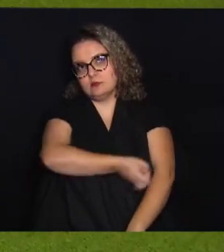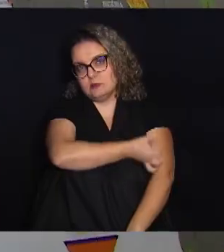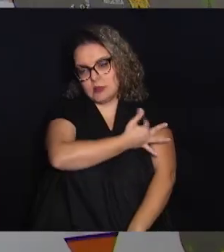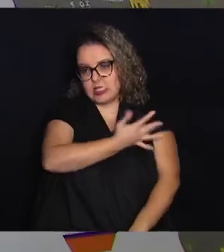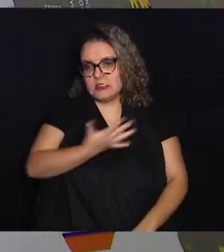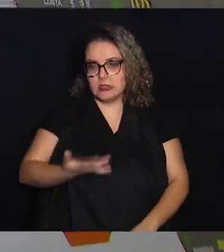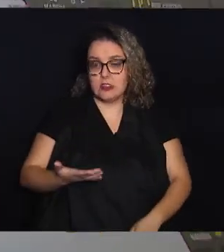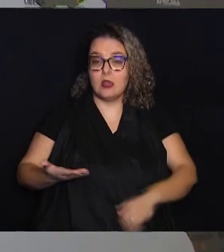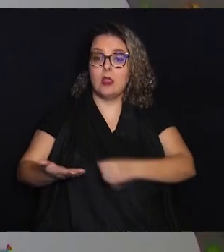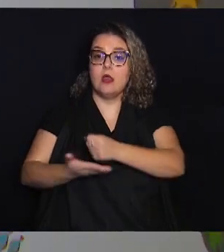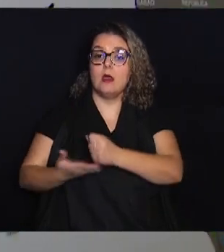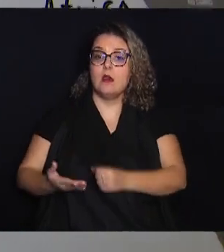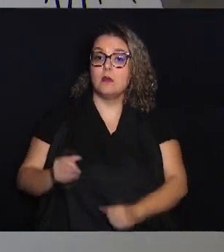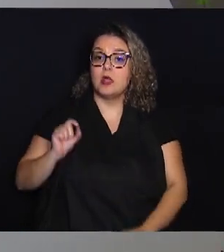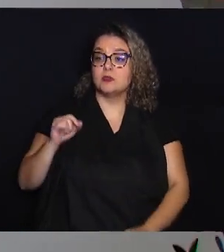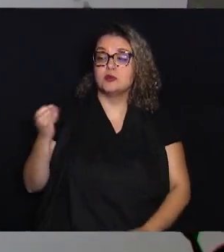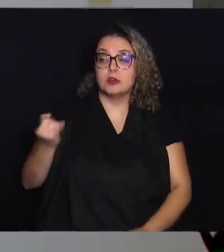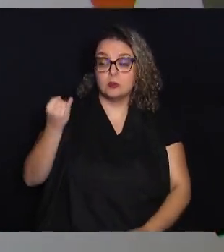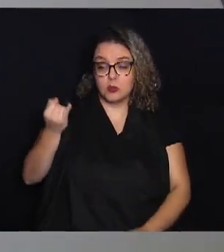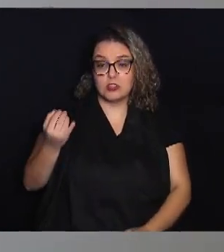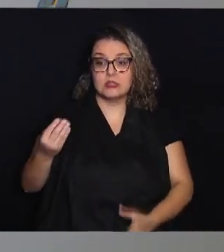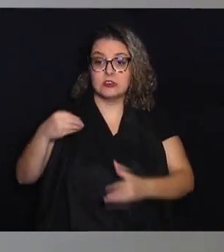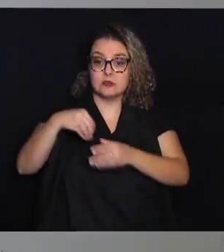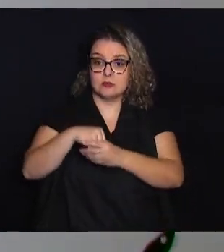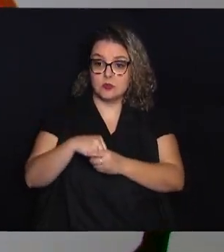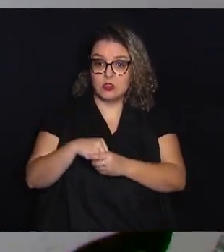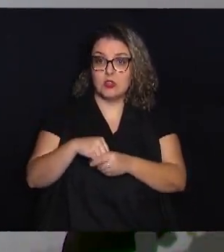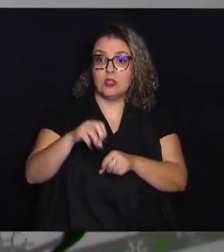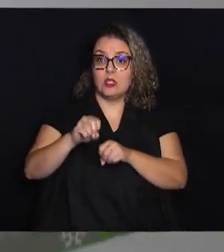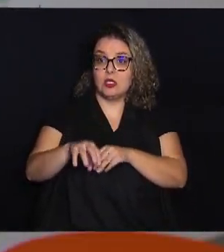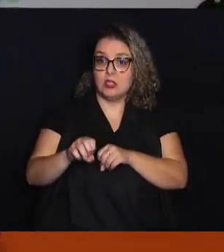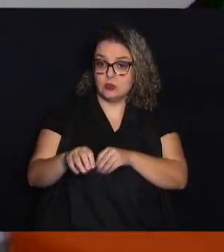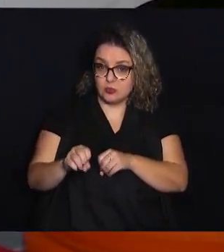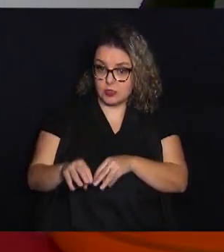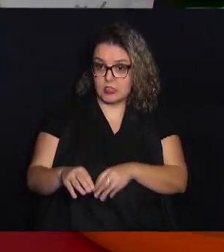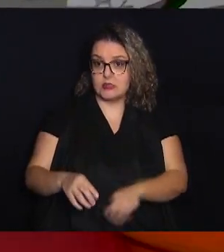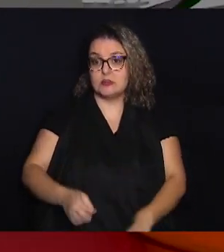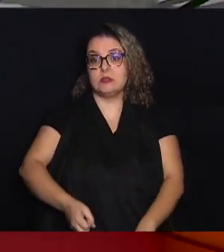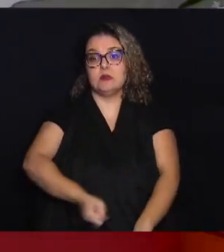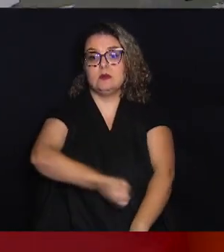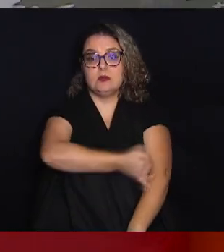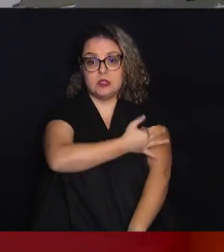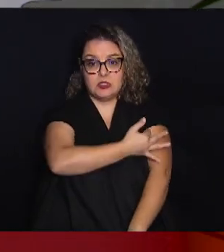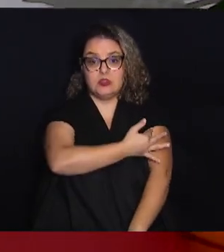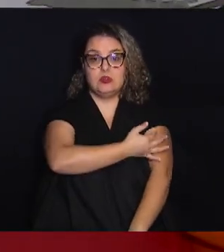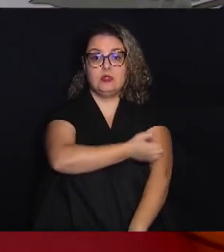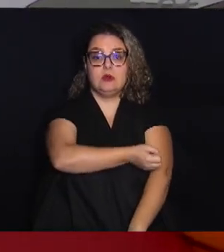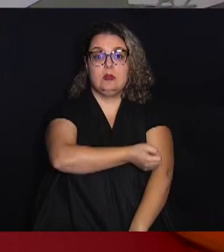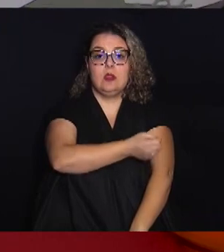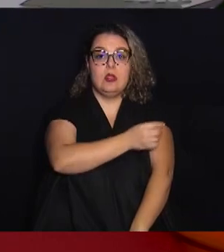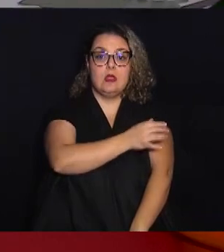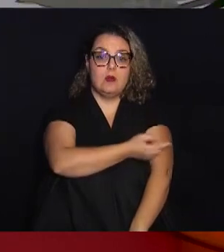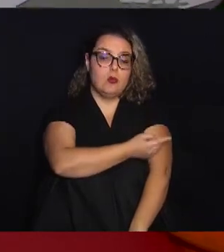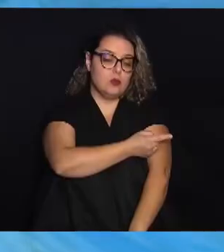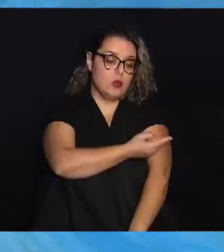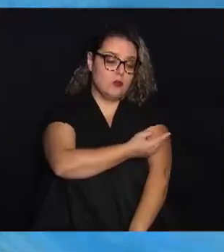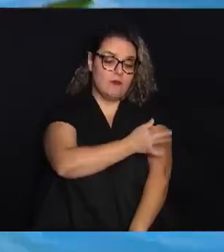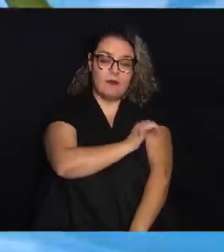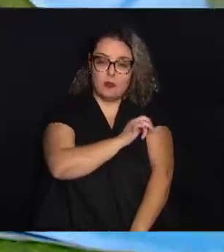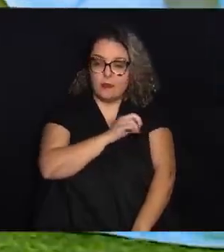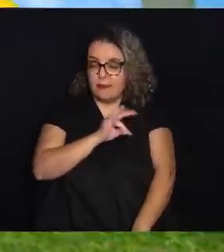A base, essa inserção da criança, né, no educação infantil e fundamental 1, então